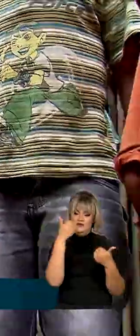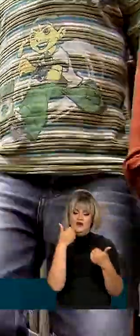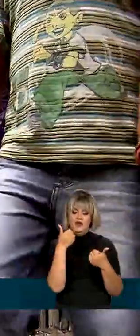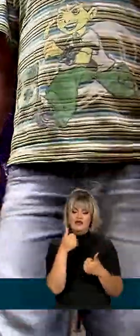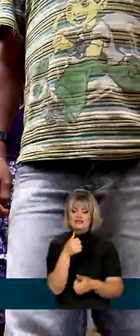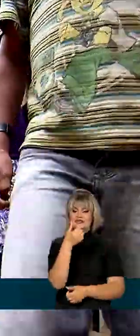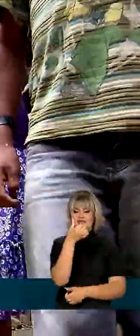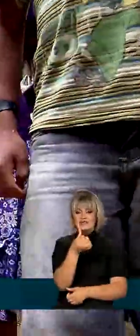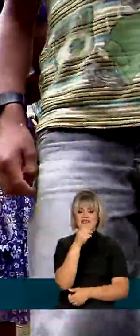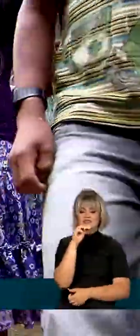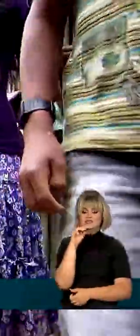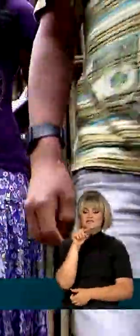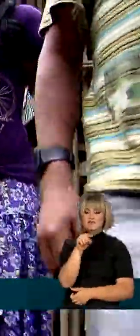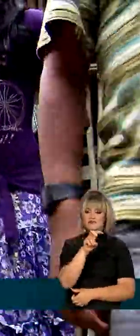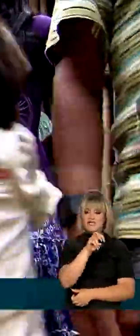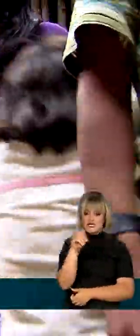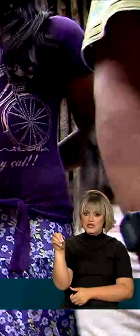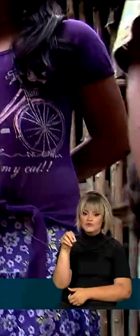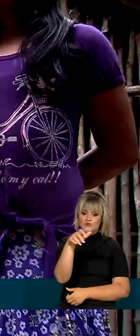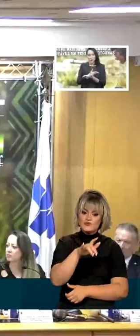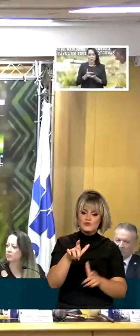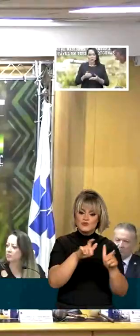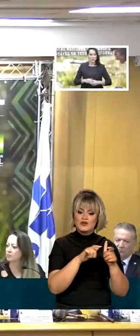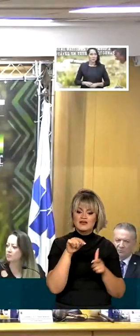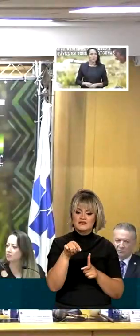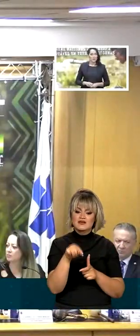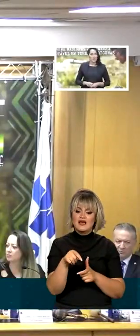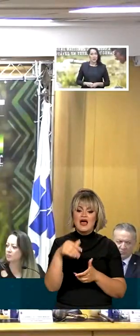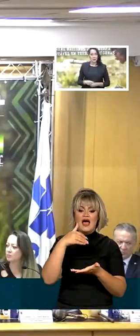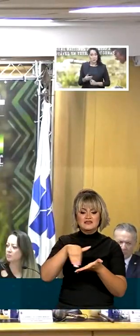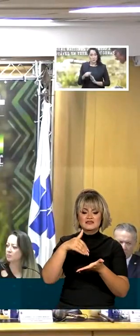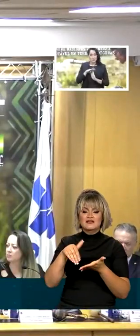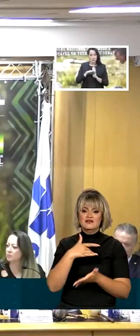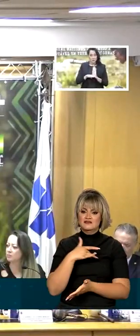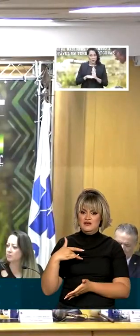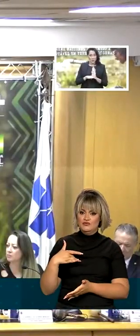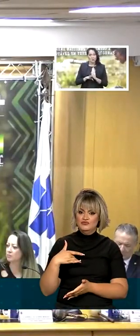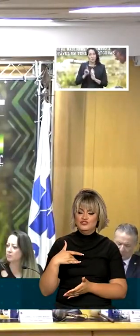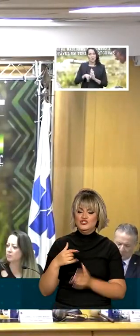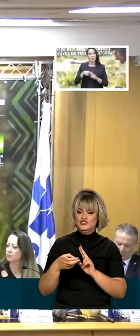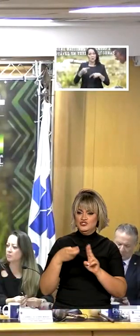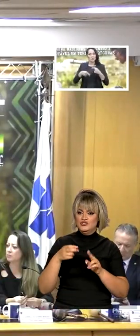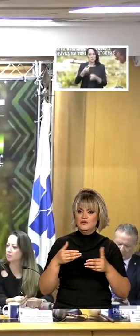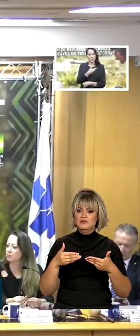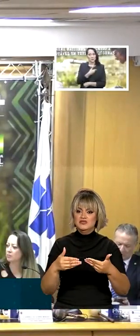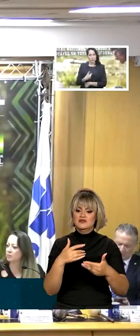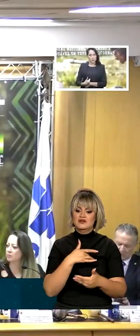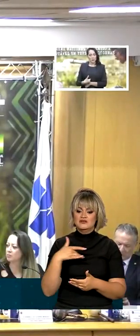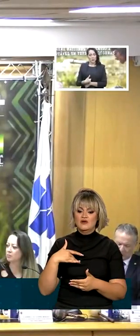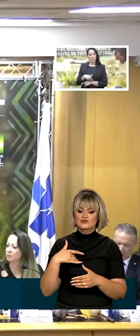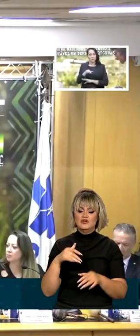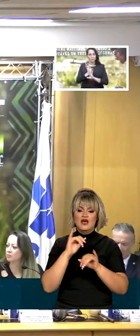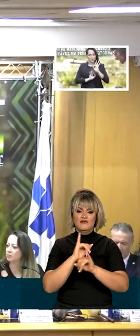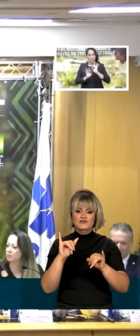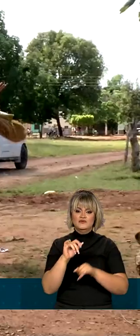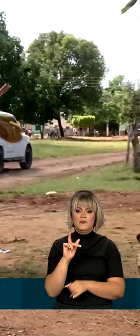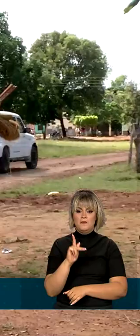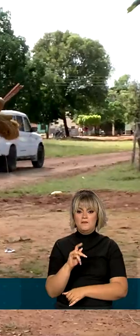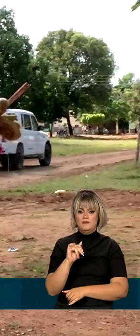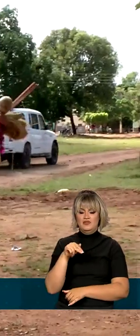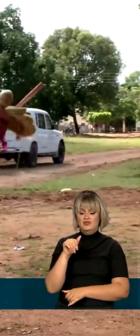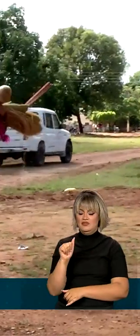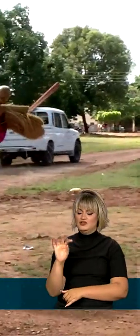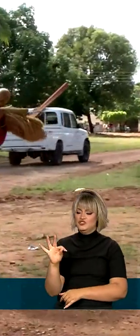vida de mais de 6.500 aldeias no país a secretaria especial de saúde indígena do Ministério da Saúde lançou o pinati